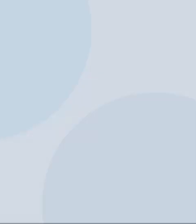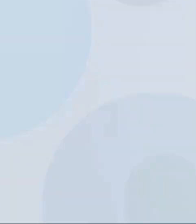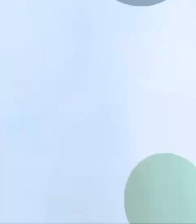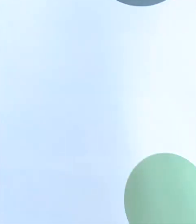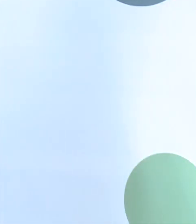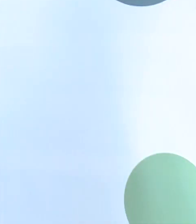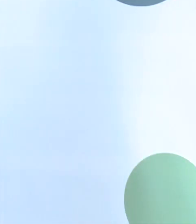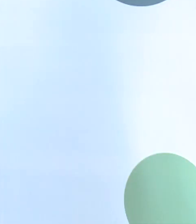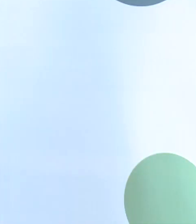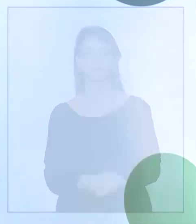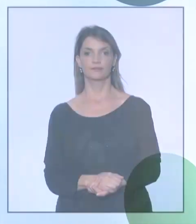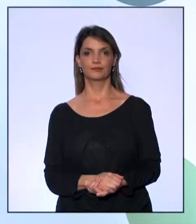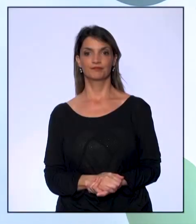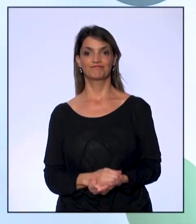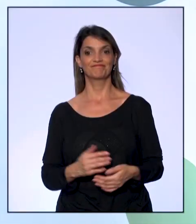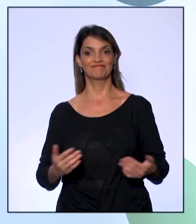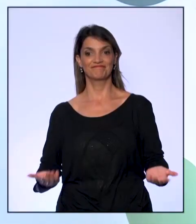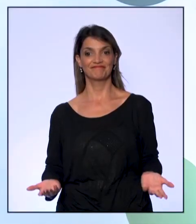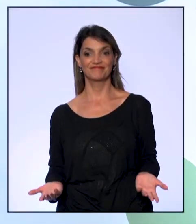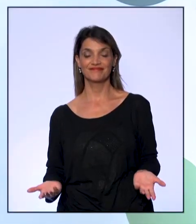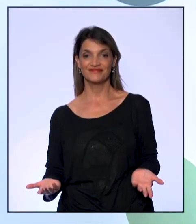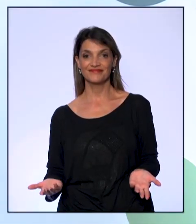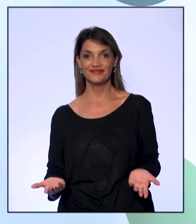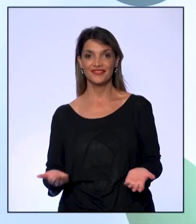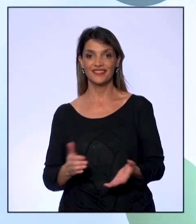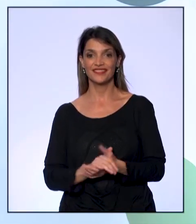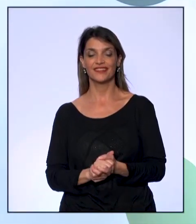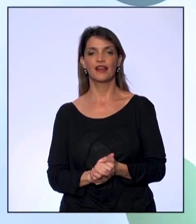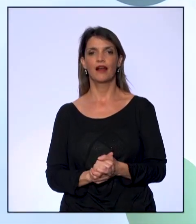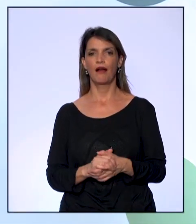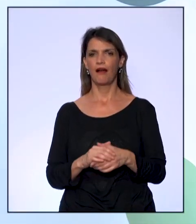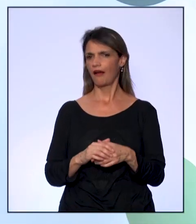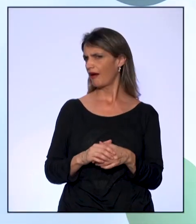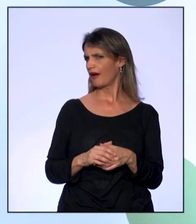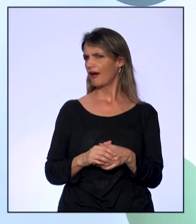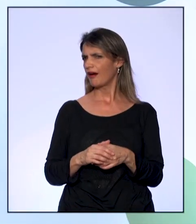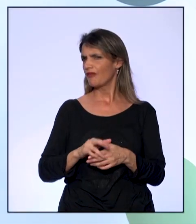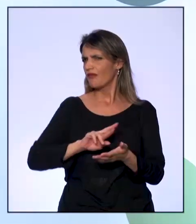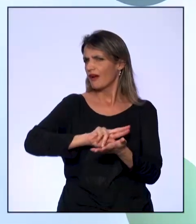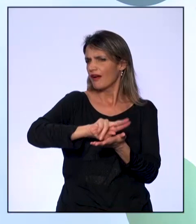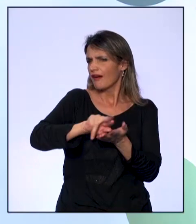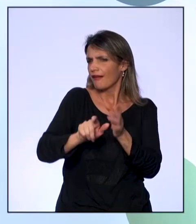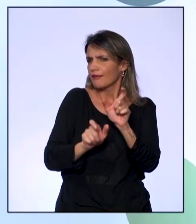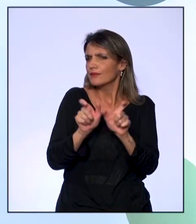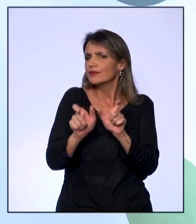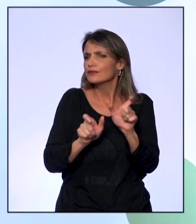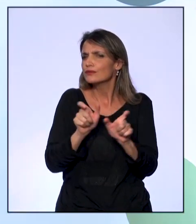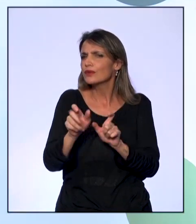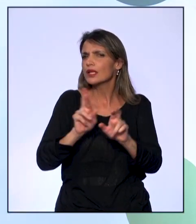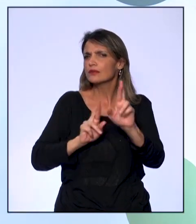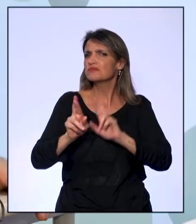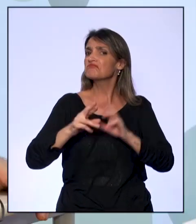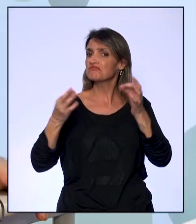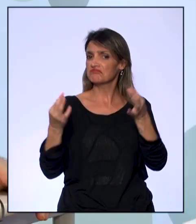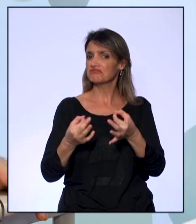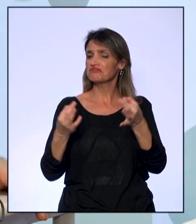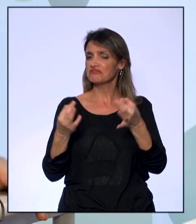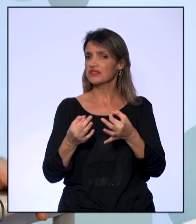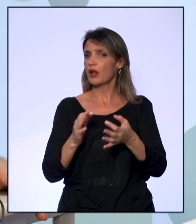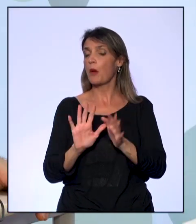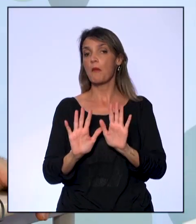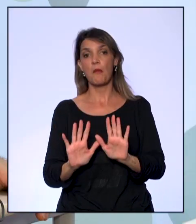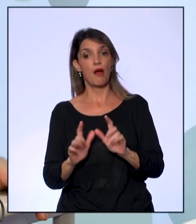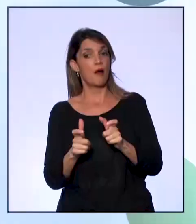bom então vamos lá na correção a maioria professor luciano eu vi que respondeu corretamente né